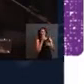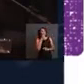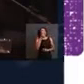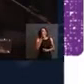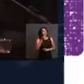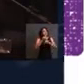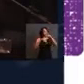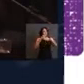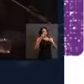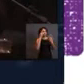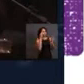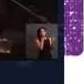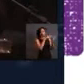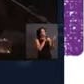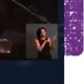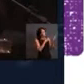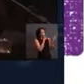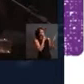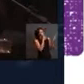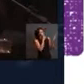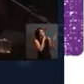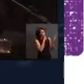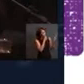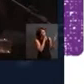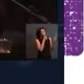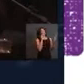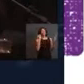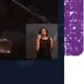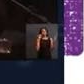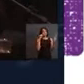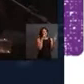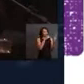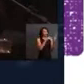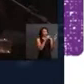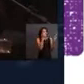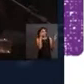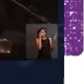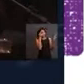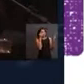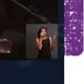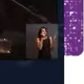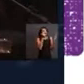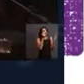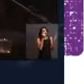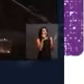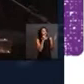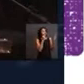vez você tendo os números em mãos, você precisa analisar e